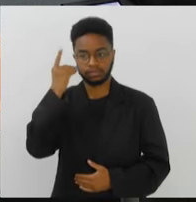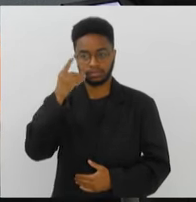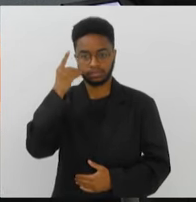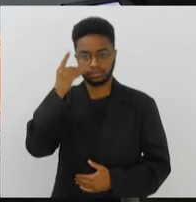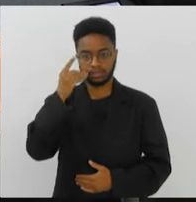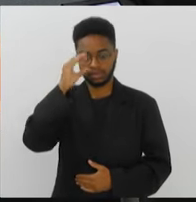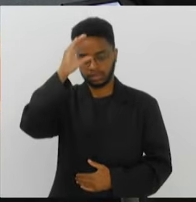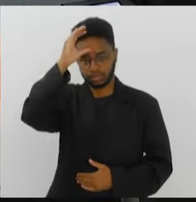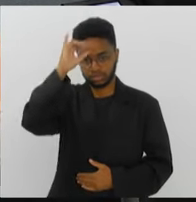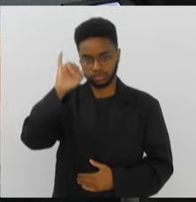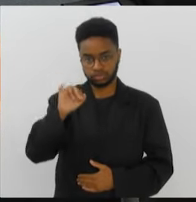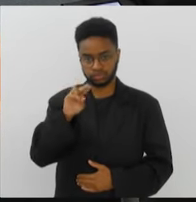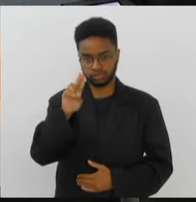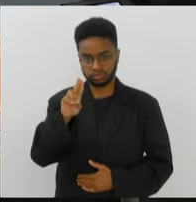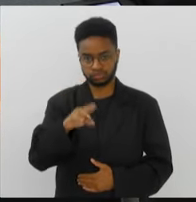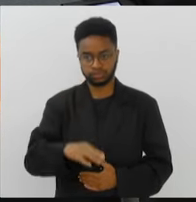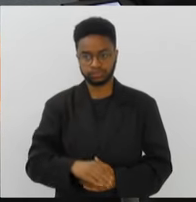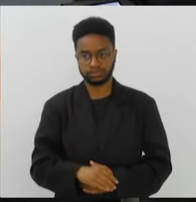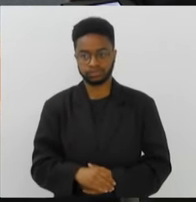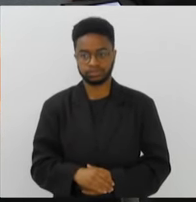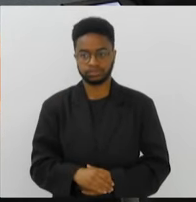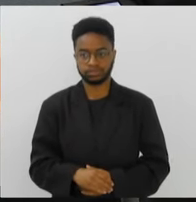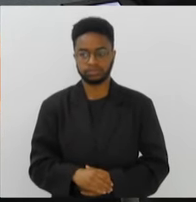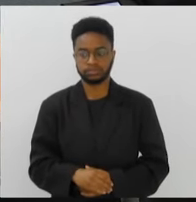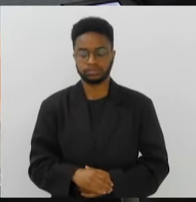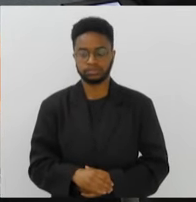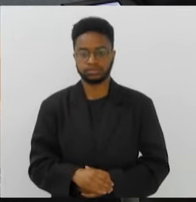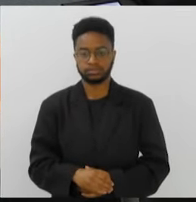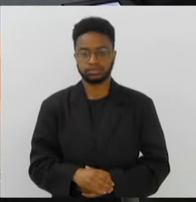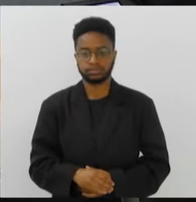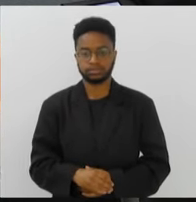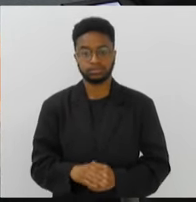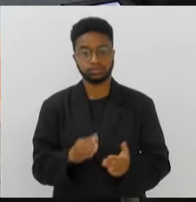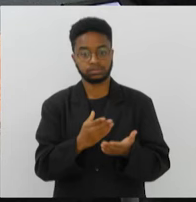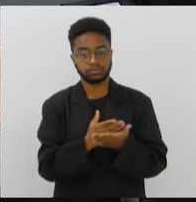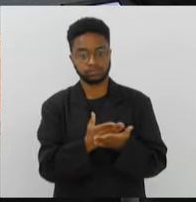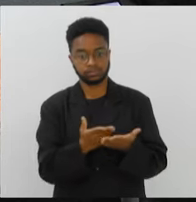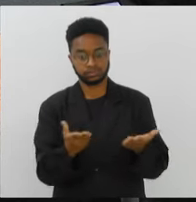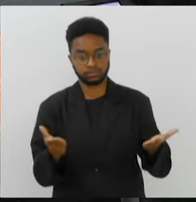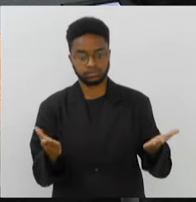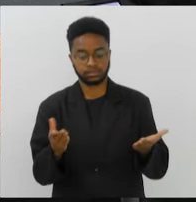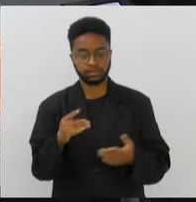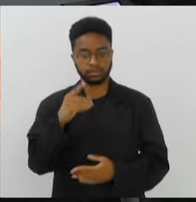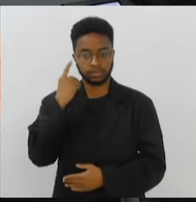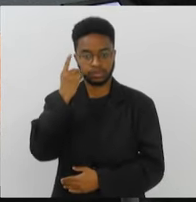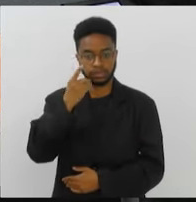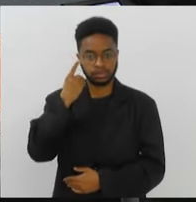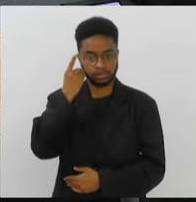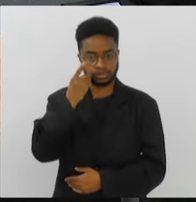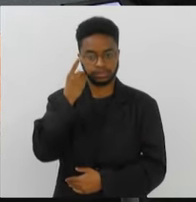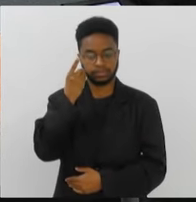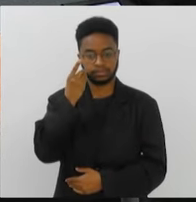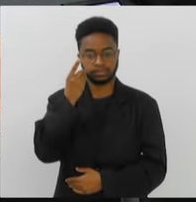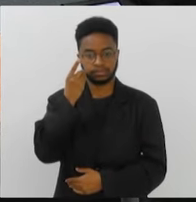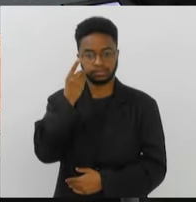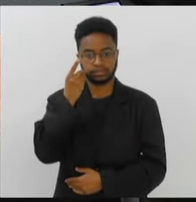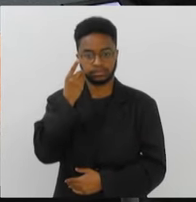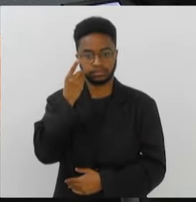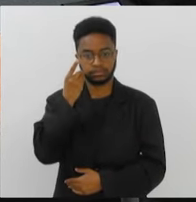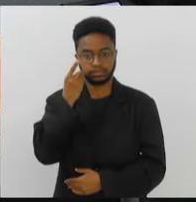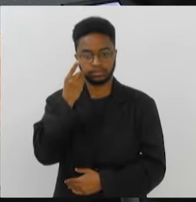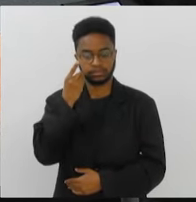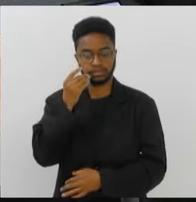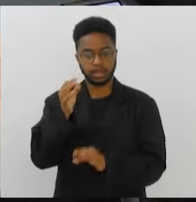deputada Tia Ju, senhoras e senhores deputados que